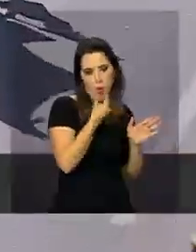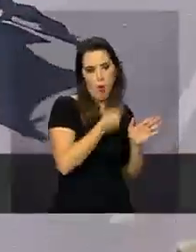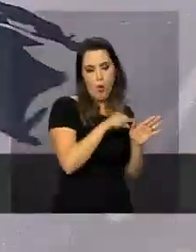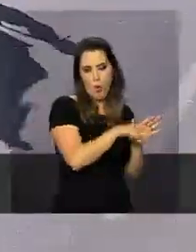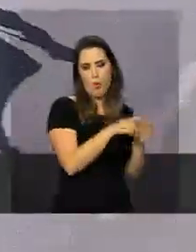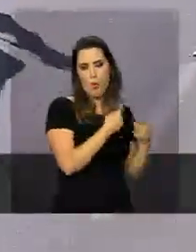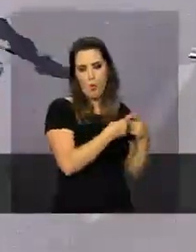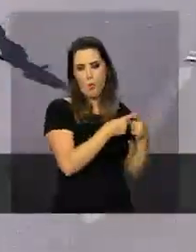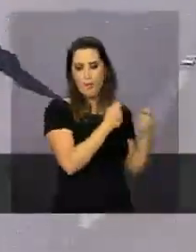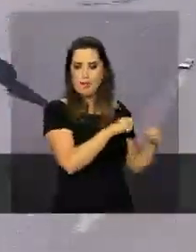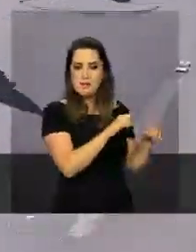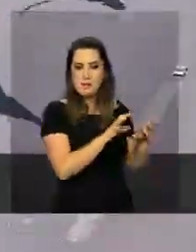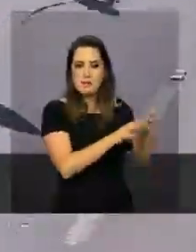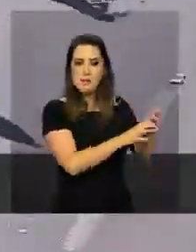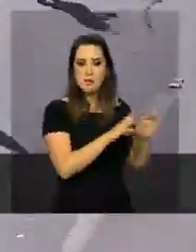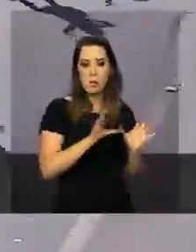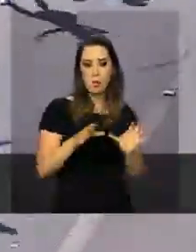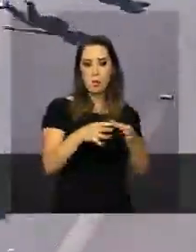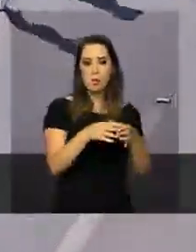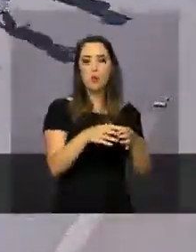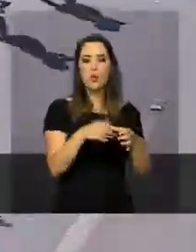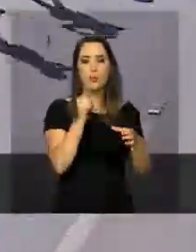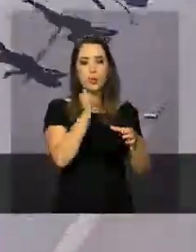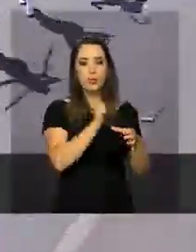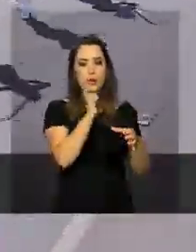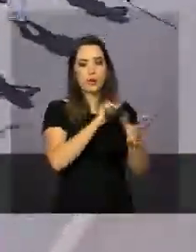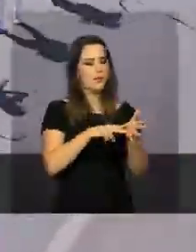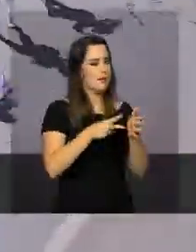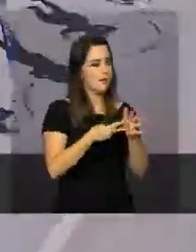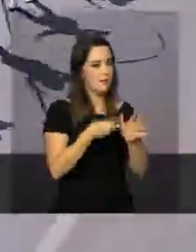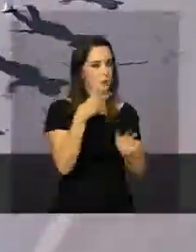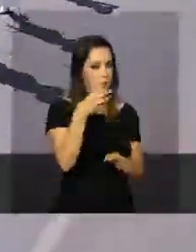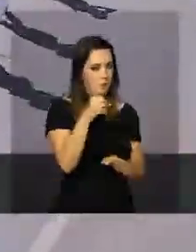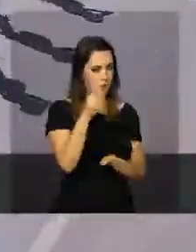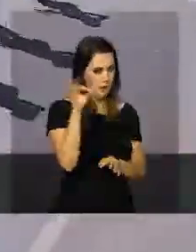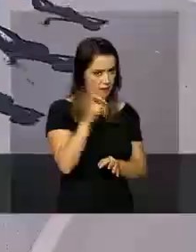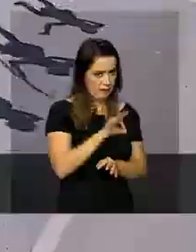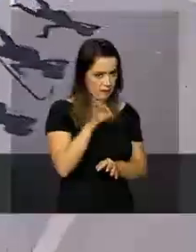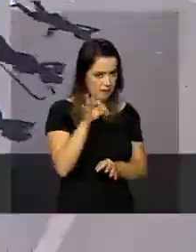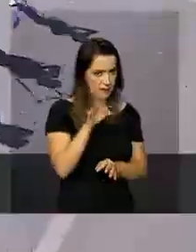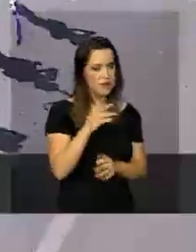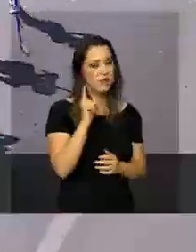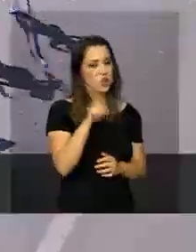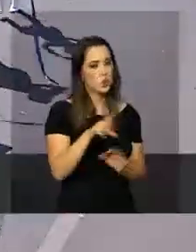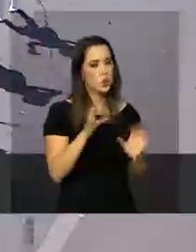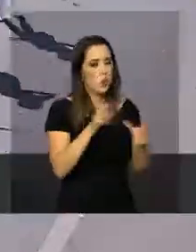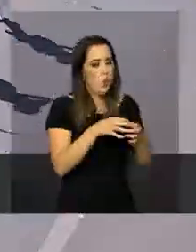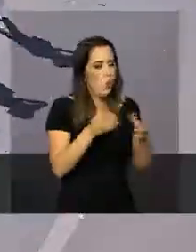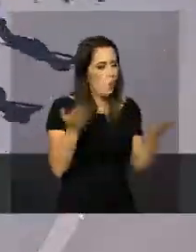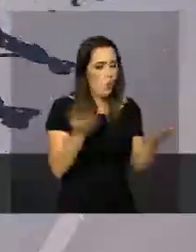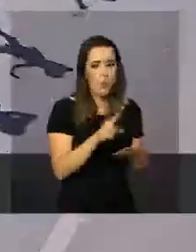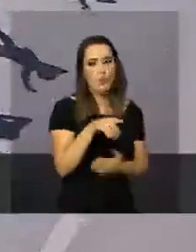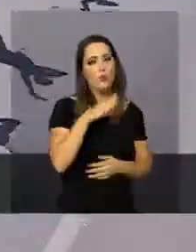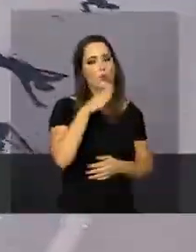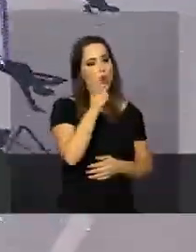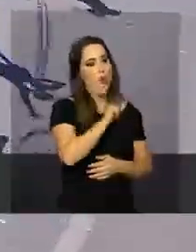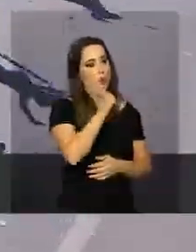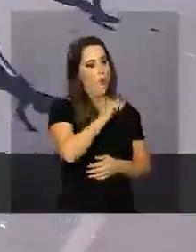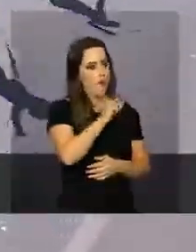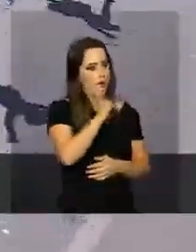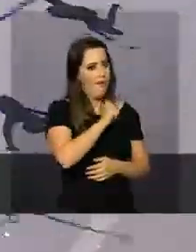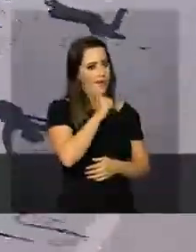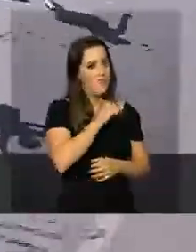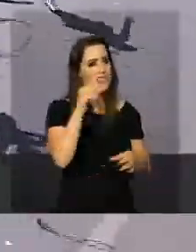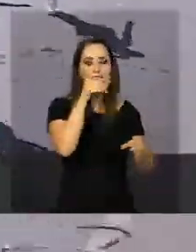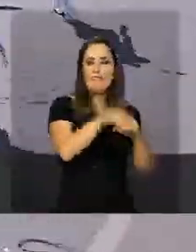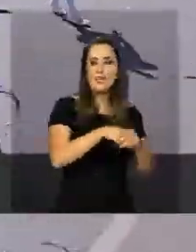obrigatório, o nosso efetivo de mulher corresponde a 30%. Então, a mulher hoje está em todas as fileiras da aeronáutica,